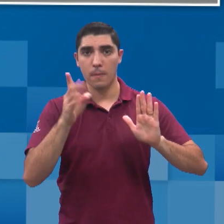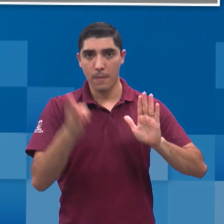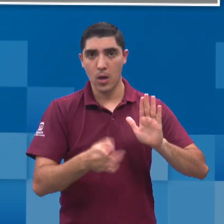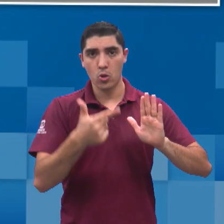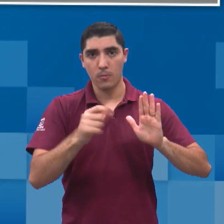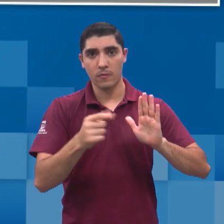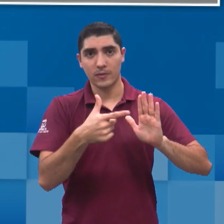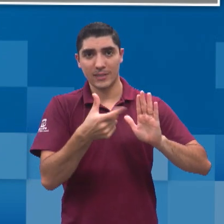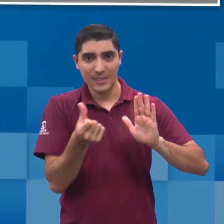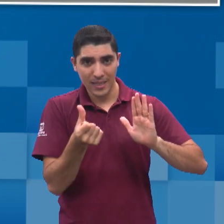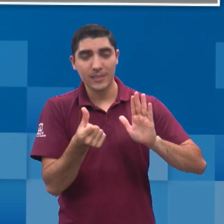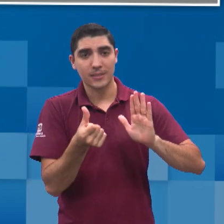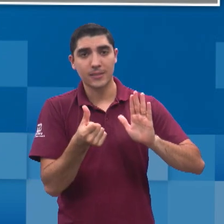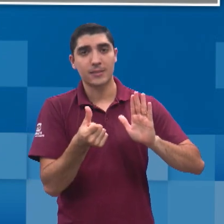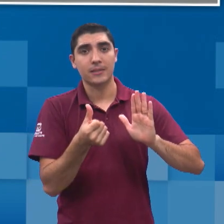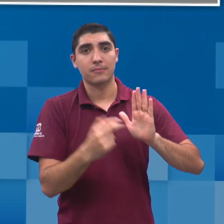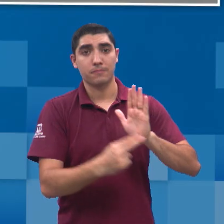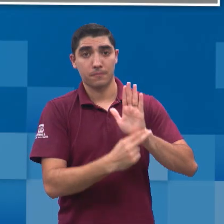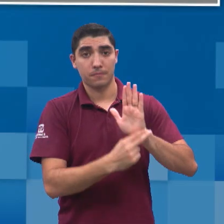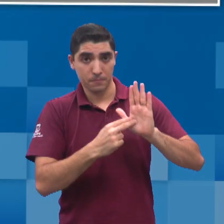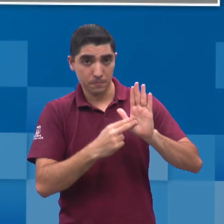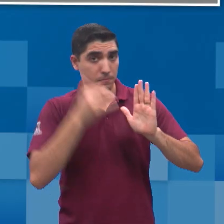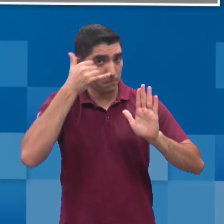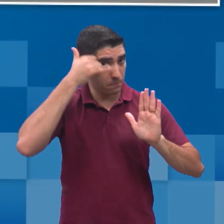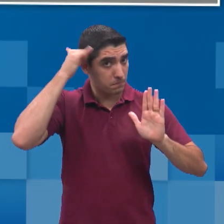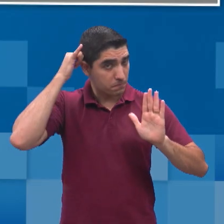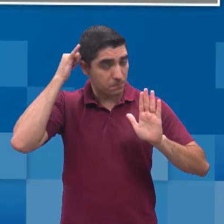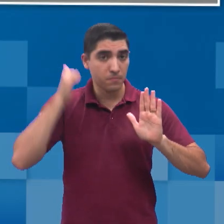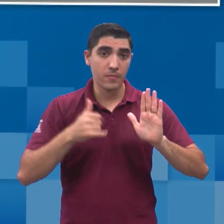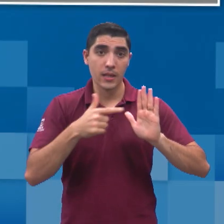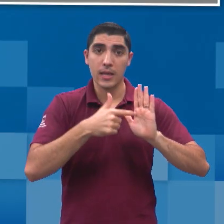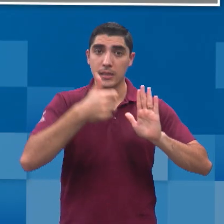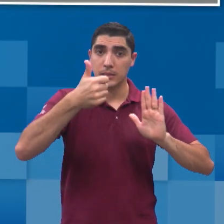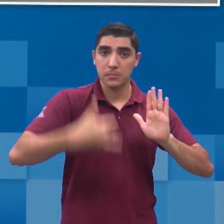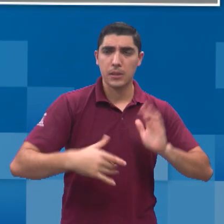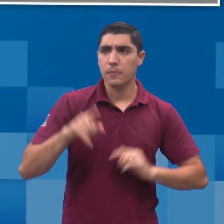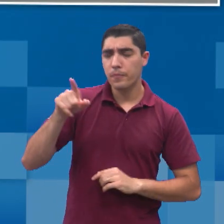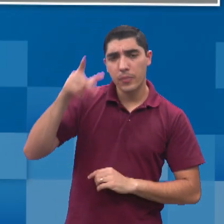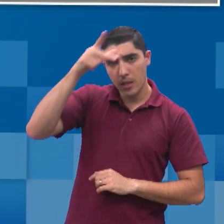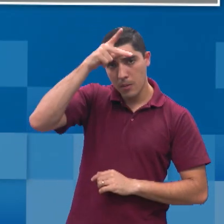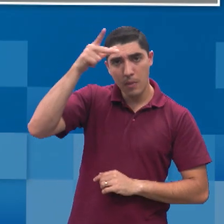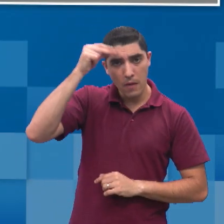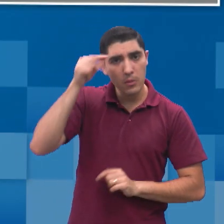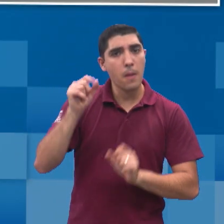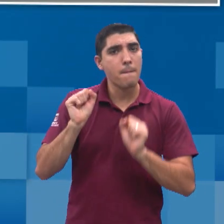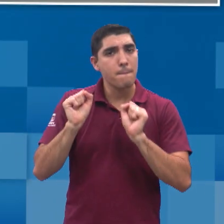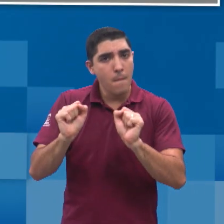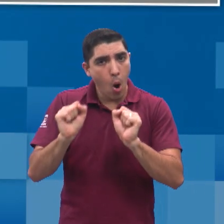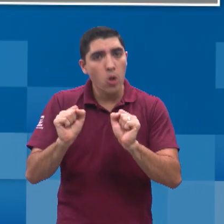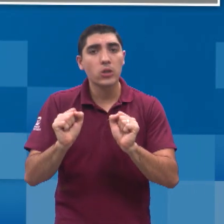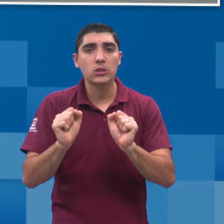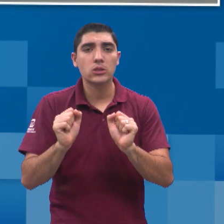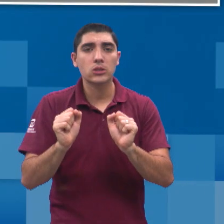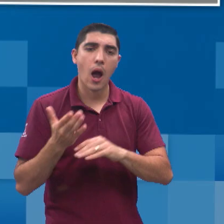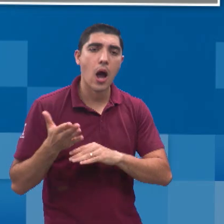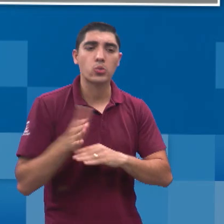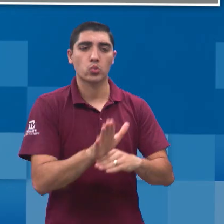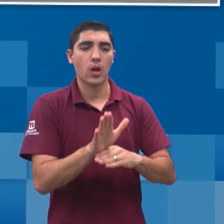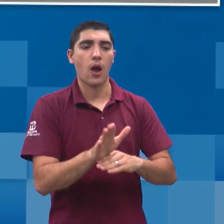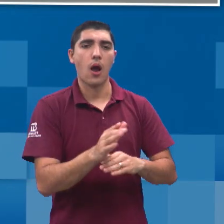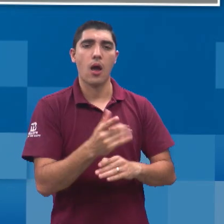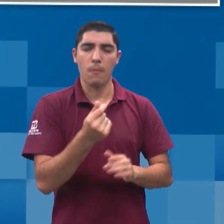119/2026, autoria do vereador Sidney Campos. Autoriza o Poder Executivo a conceder auxílio